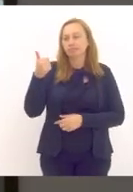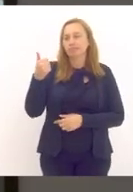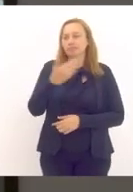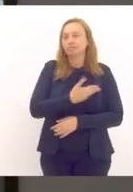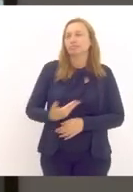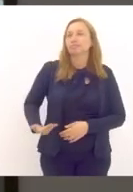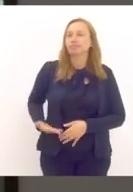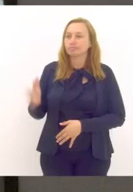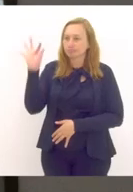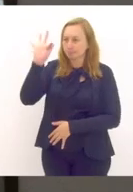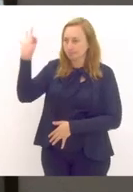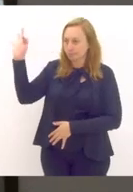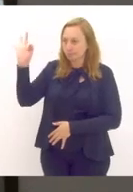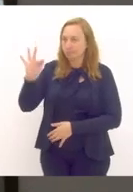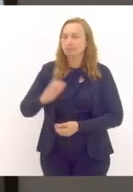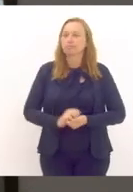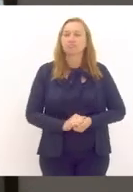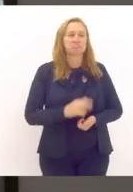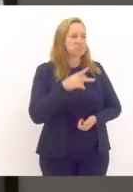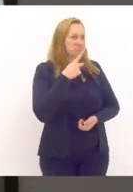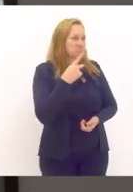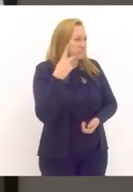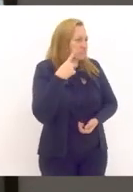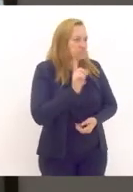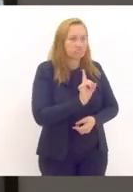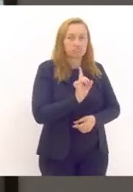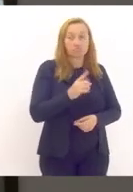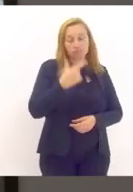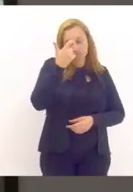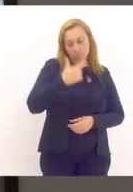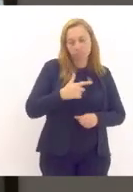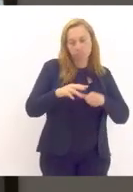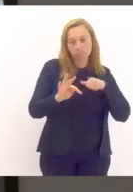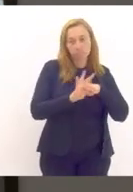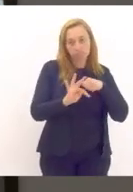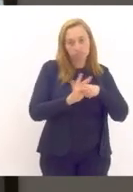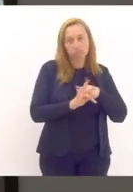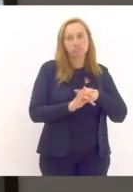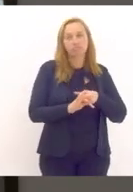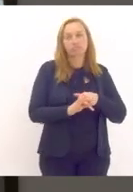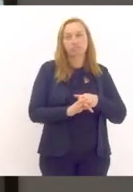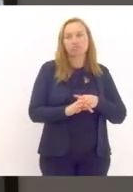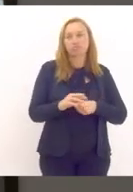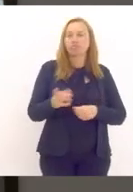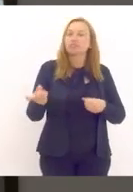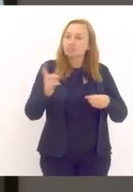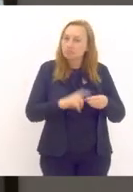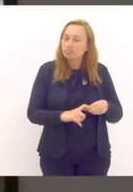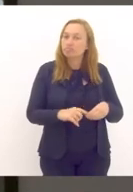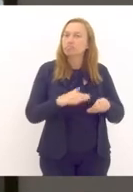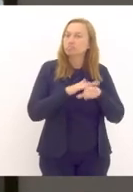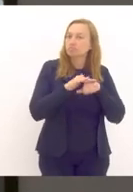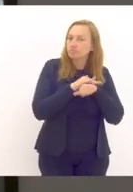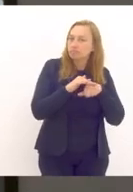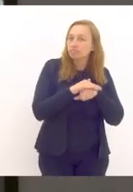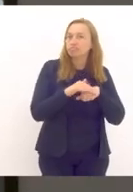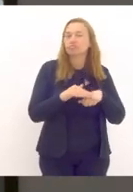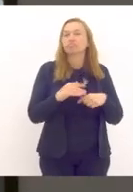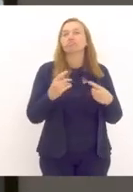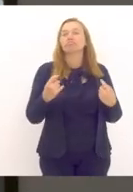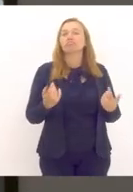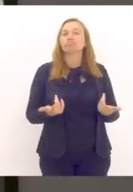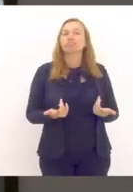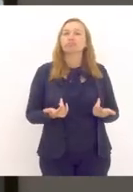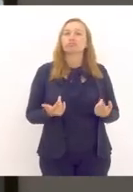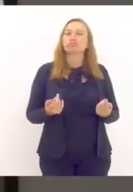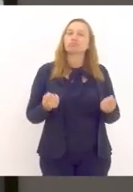Aqui, sem fazer qualquer tipo de juízo político, estou falando como técnico, para a gente voltar a ter uma agenda, voltar a ter conversa, e espero sair do outro